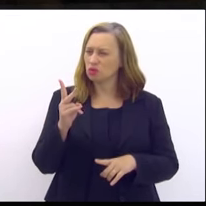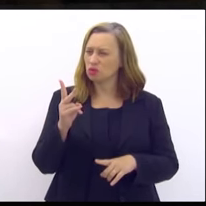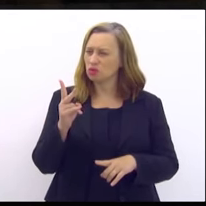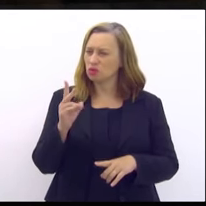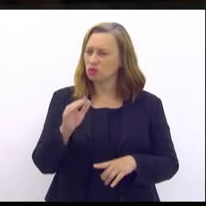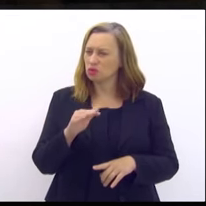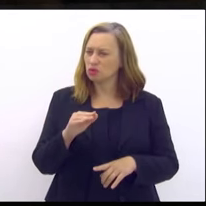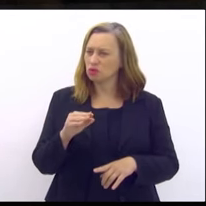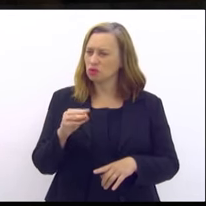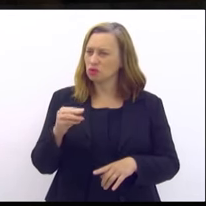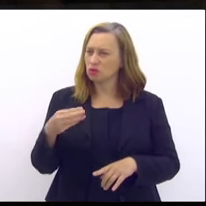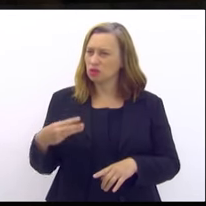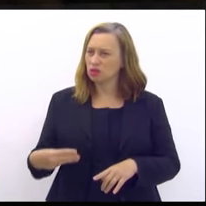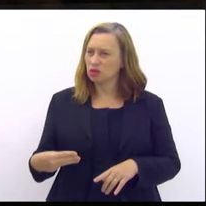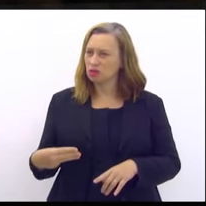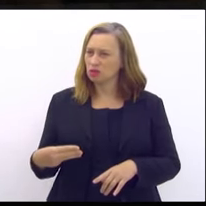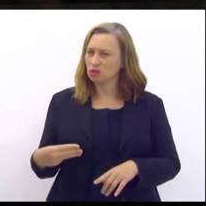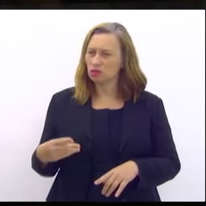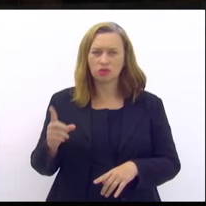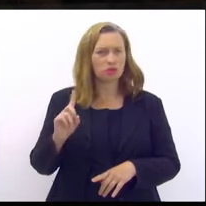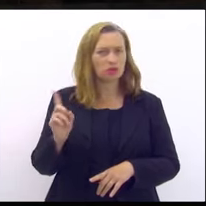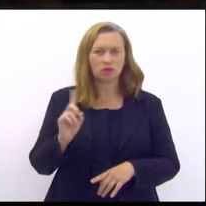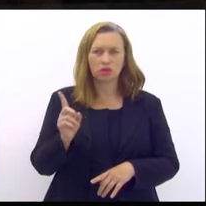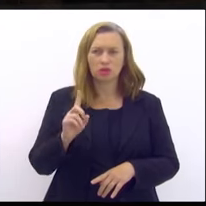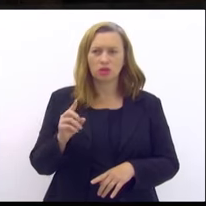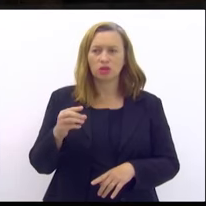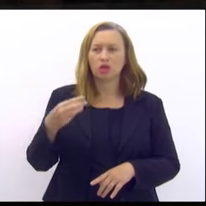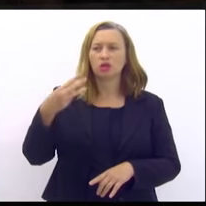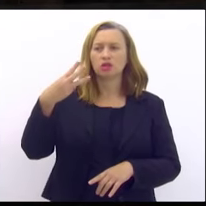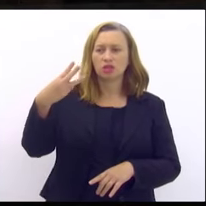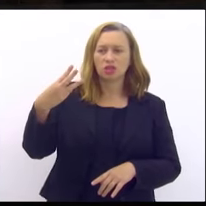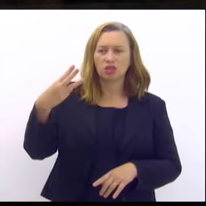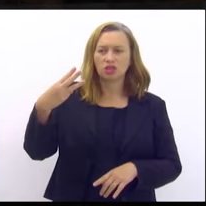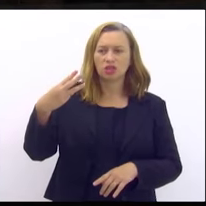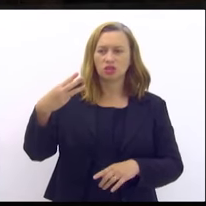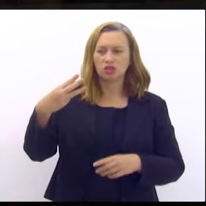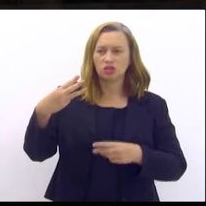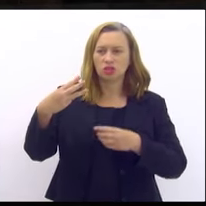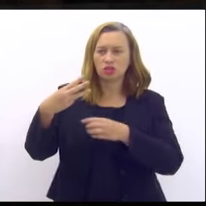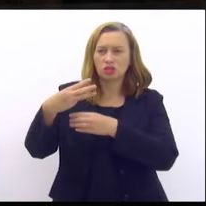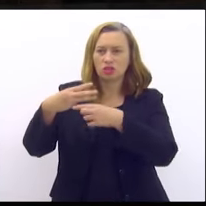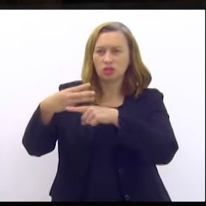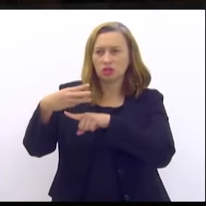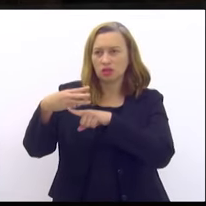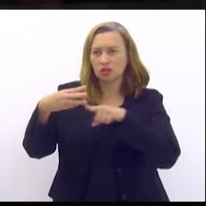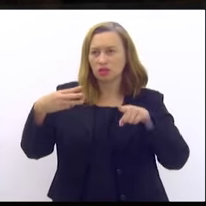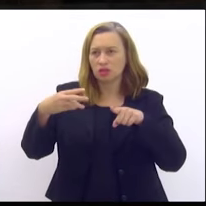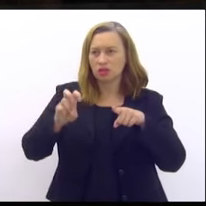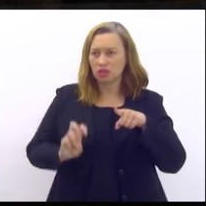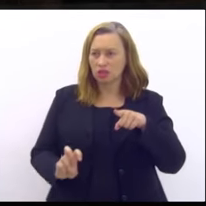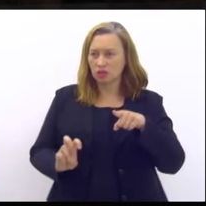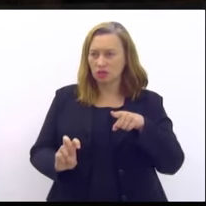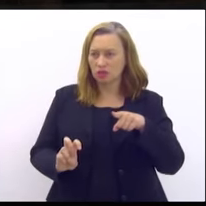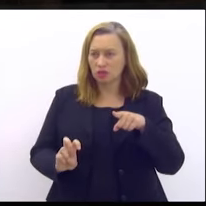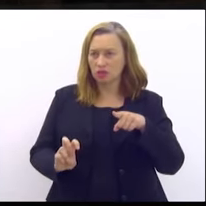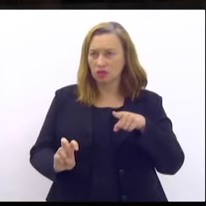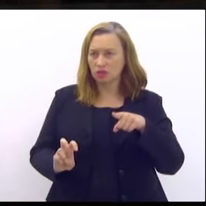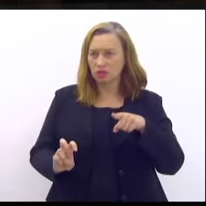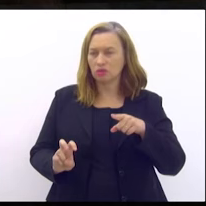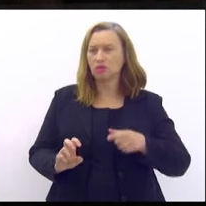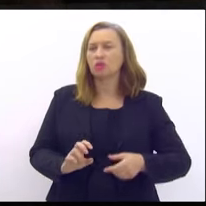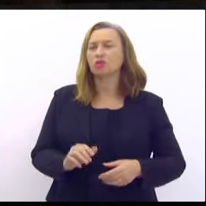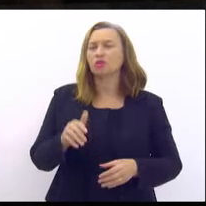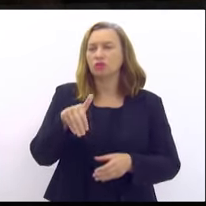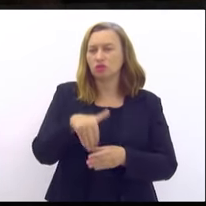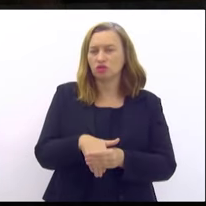2/3 5 não 23 não é 3/5 né 35 3/5 do votos 3/5 dos